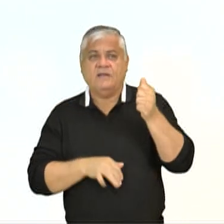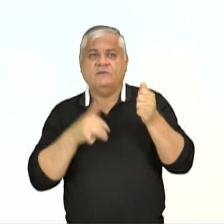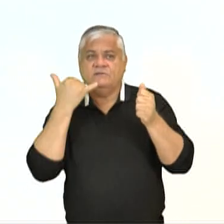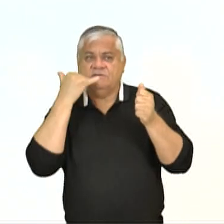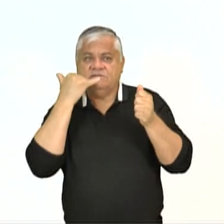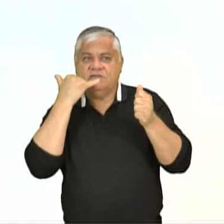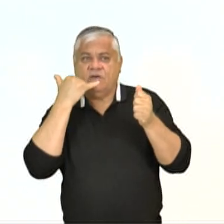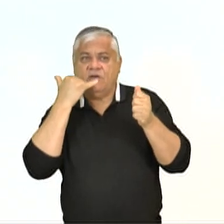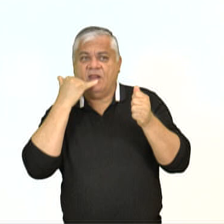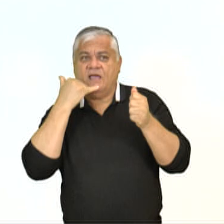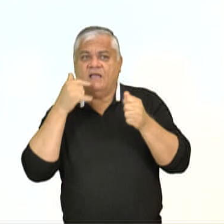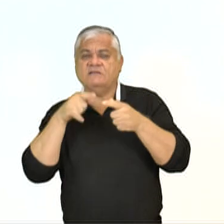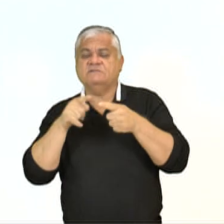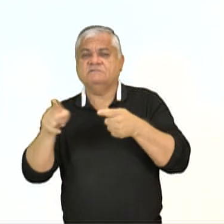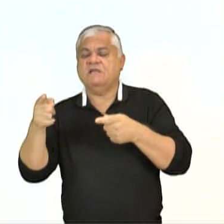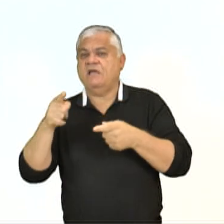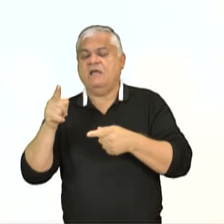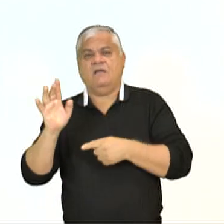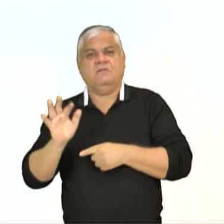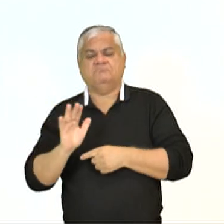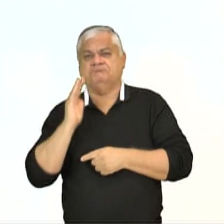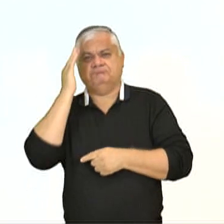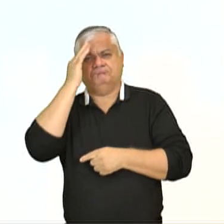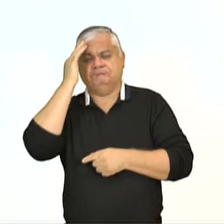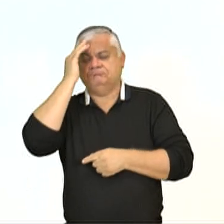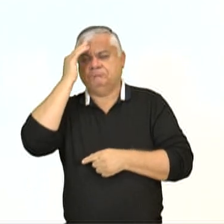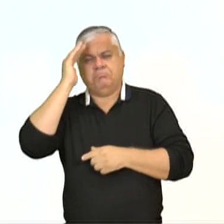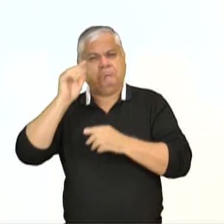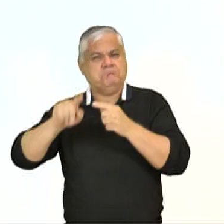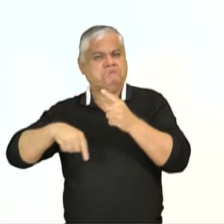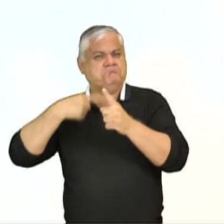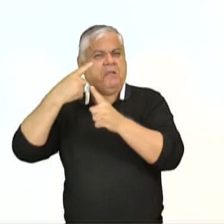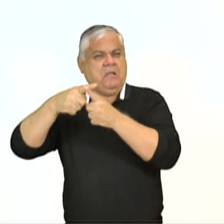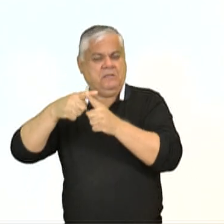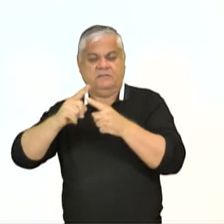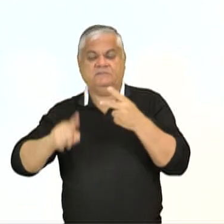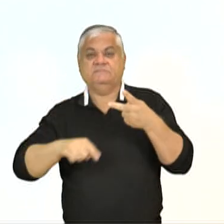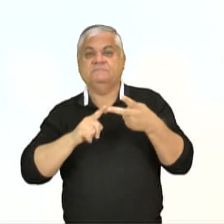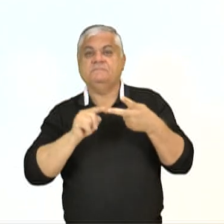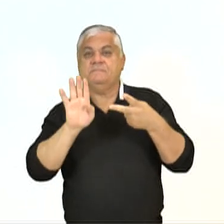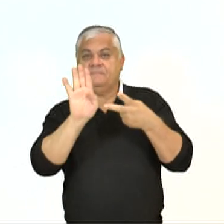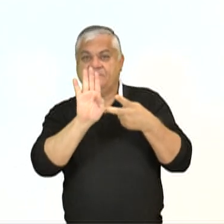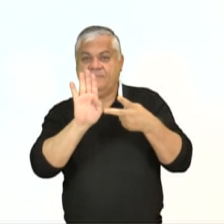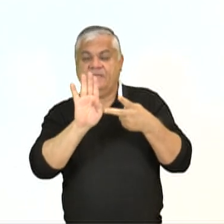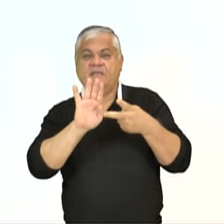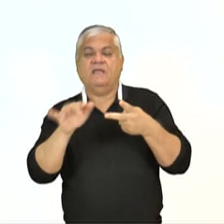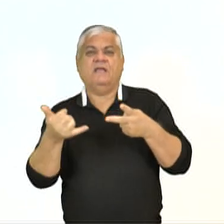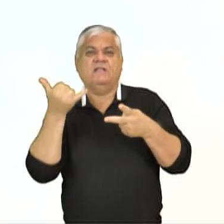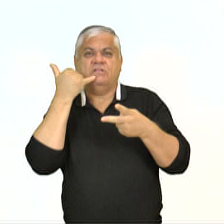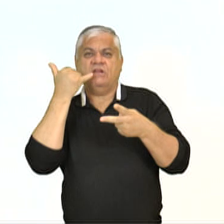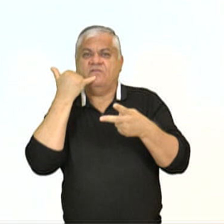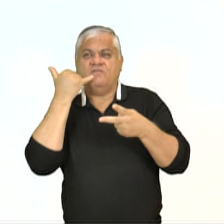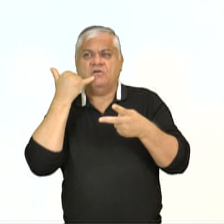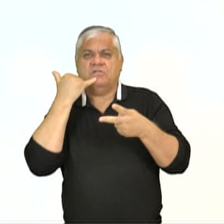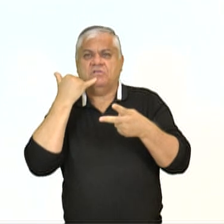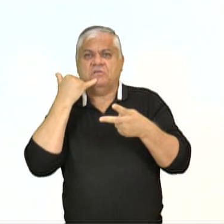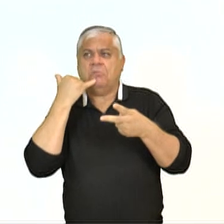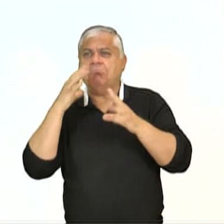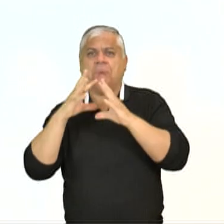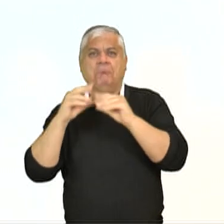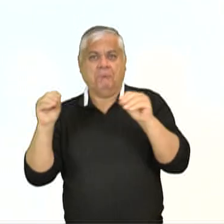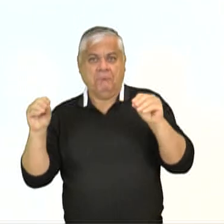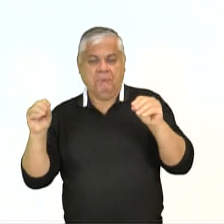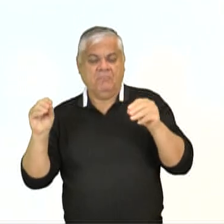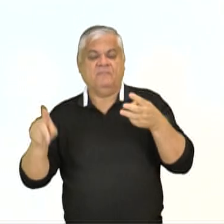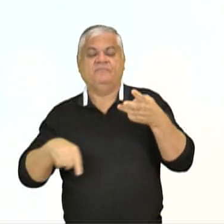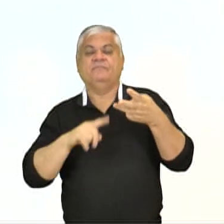A, o celular está além do imaginado. B, talvez o telefone fixo deixe de existir.